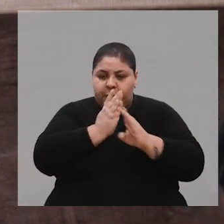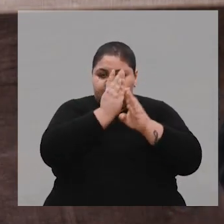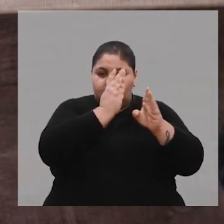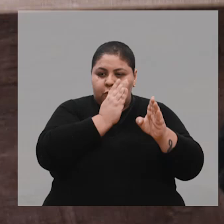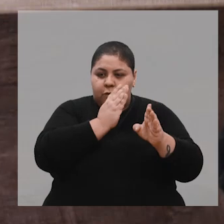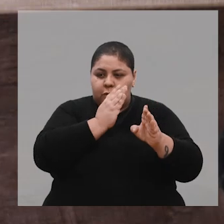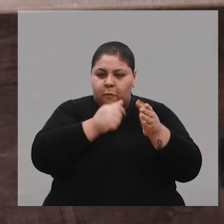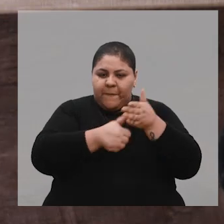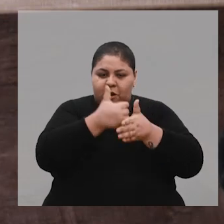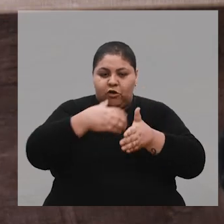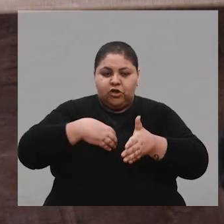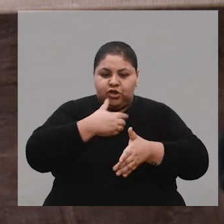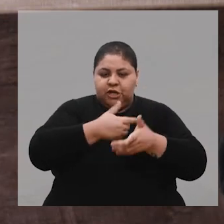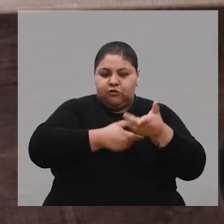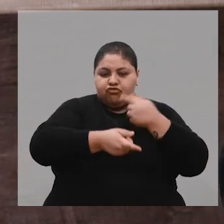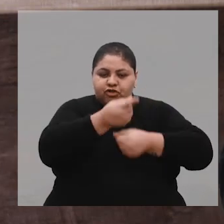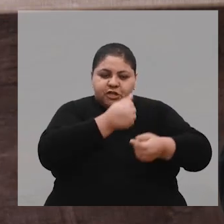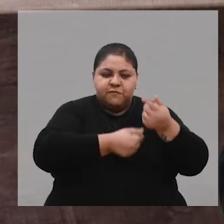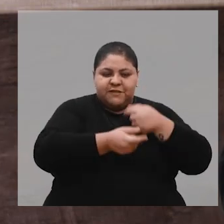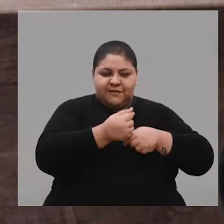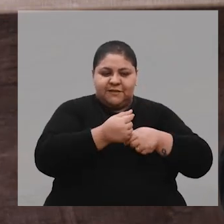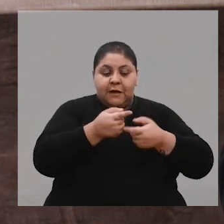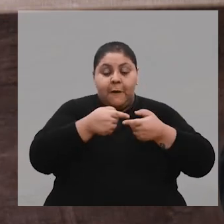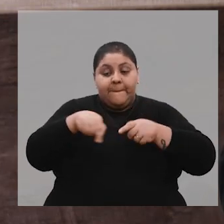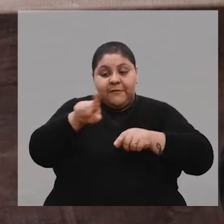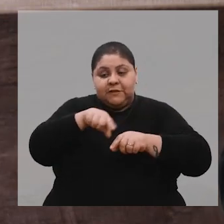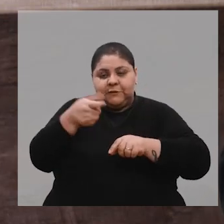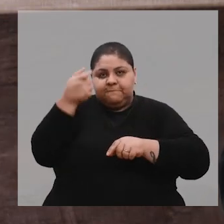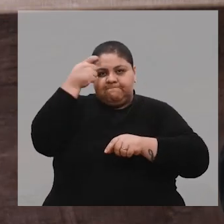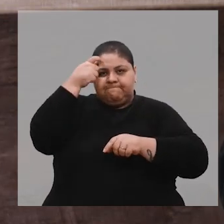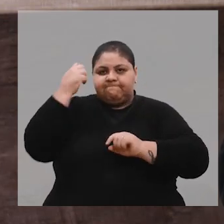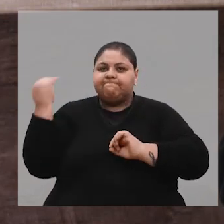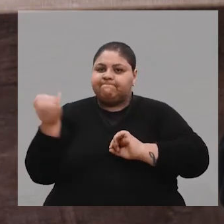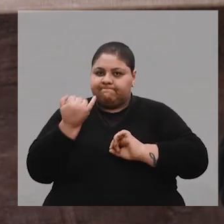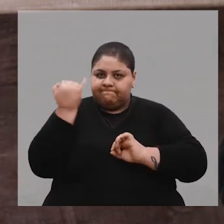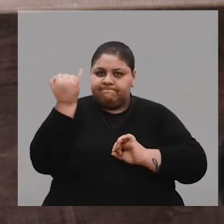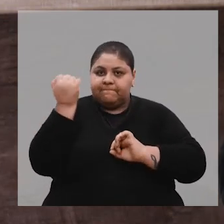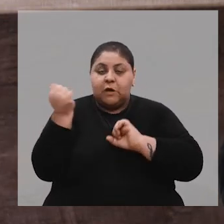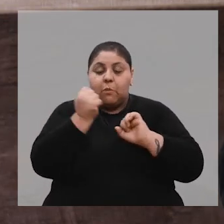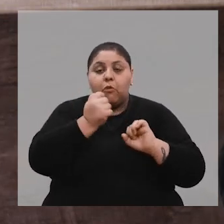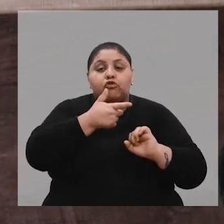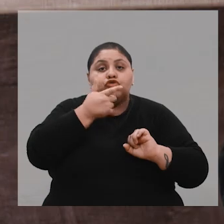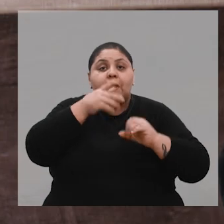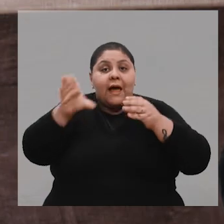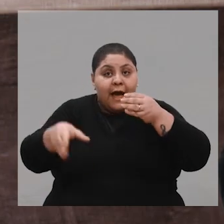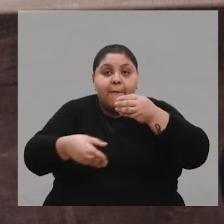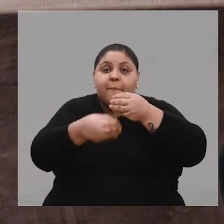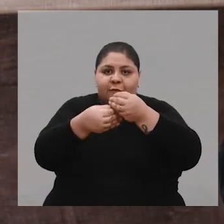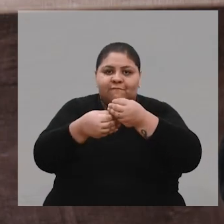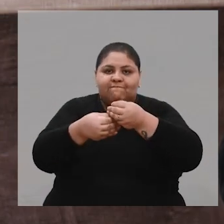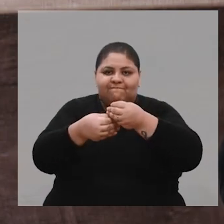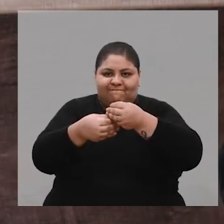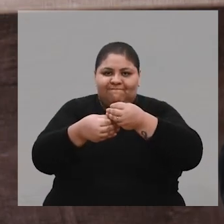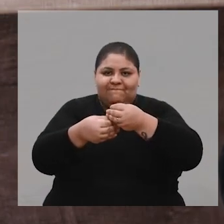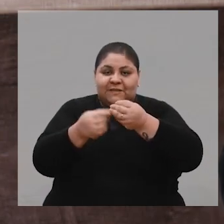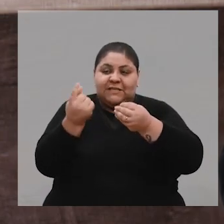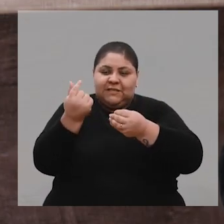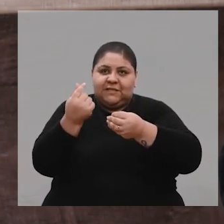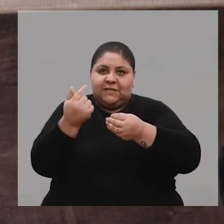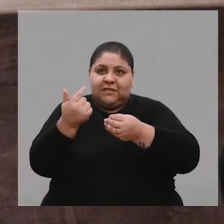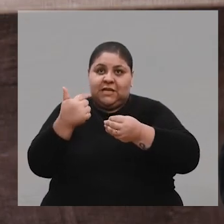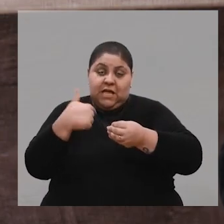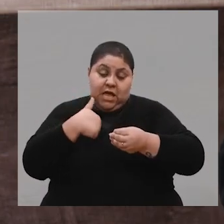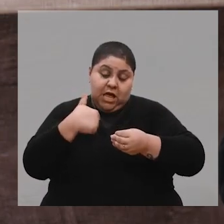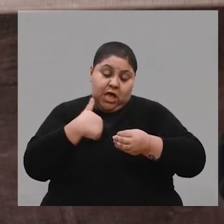de administrar esses recursos. Mas a gente entende da importância que tem também, até posso citar, das emendas parlamentares, a